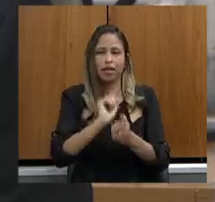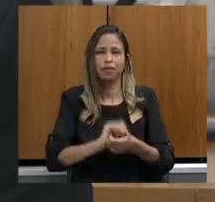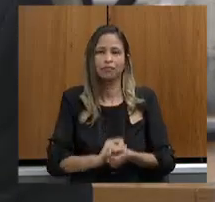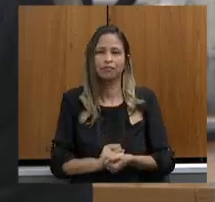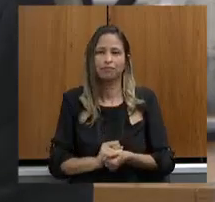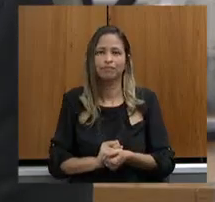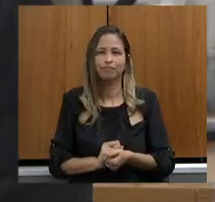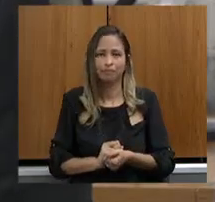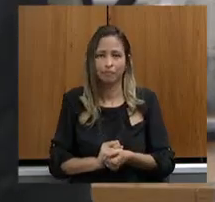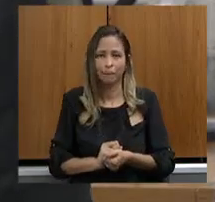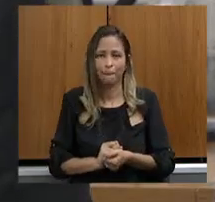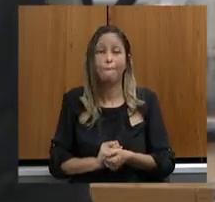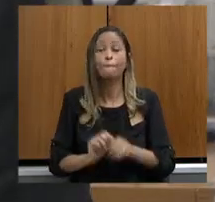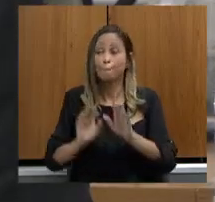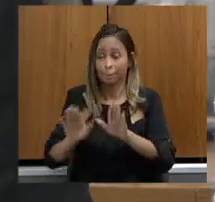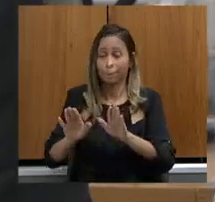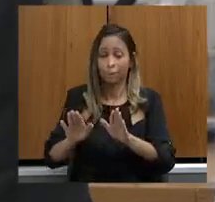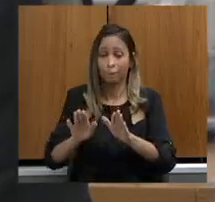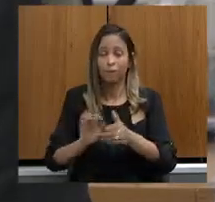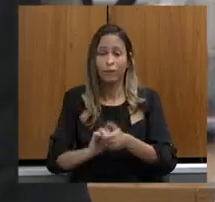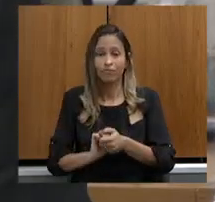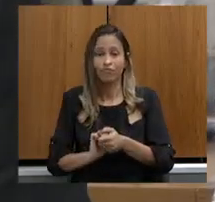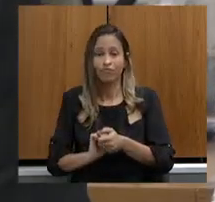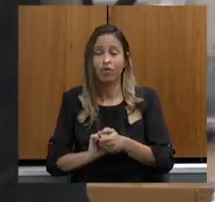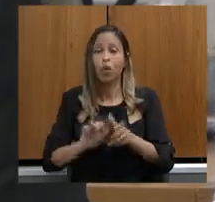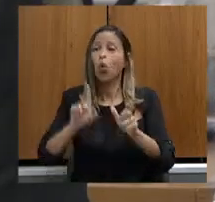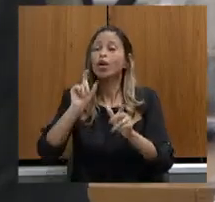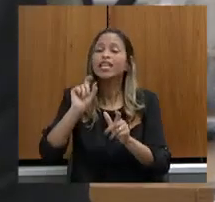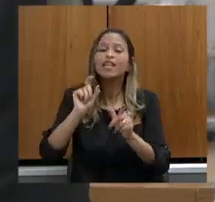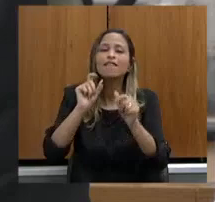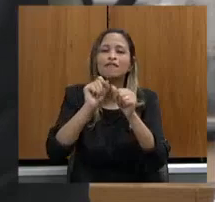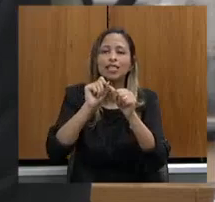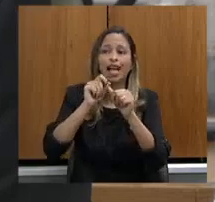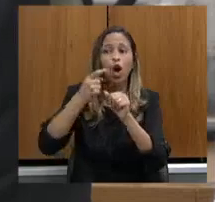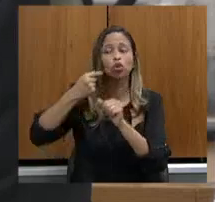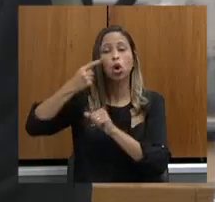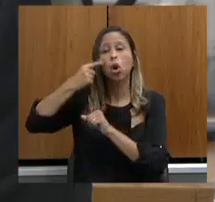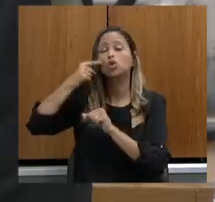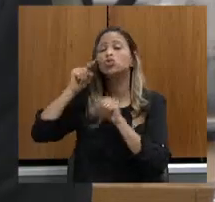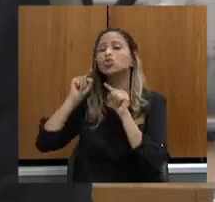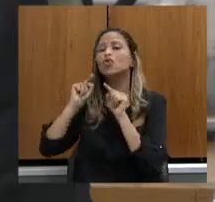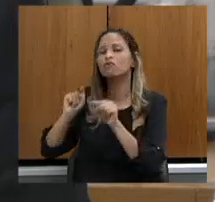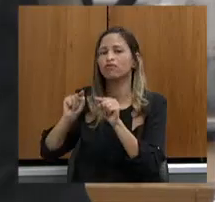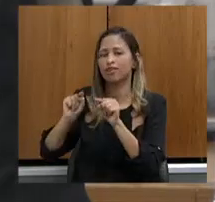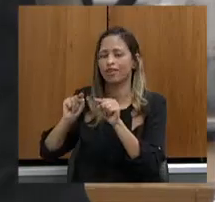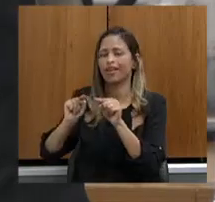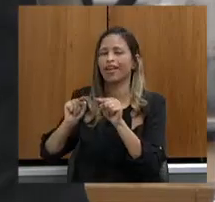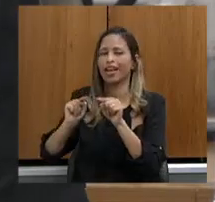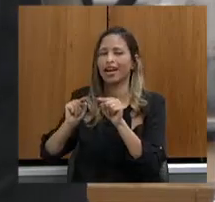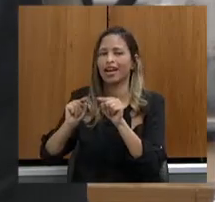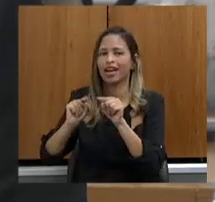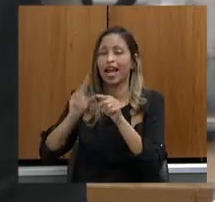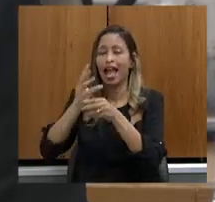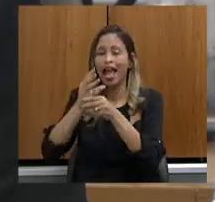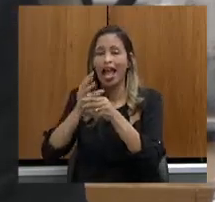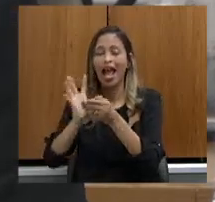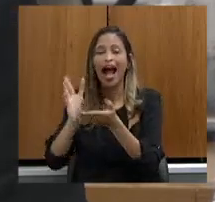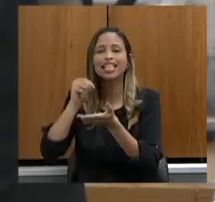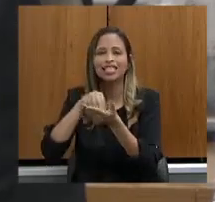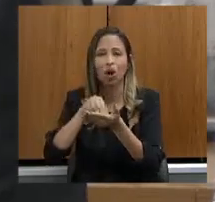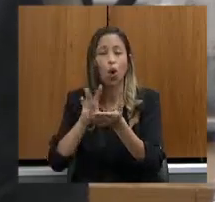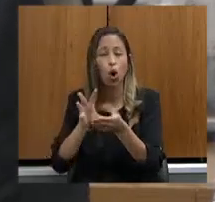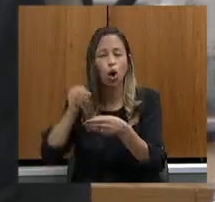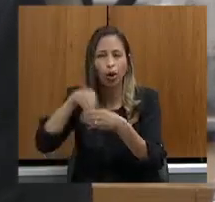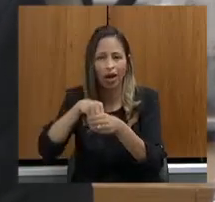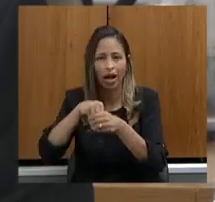então a questão do que fazer a nosso ver seria a é a Adesão regime de reparação fiscal